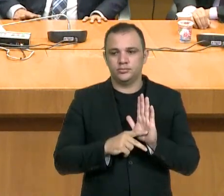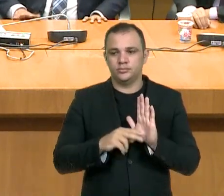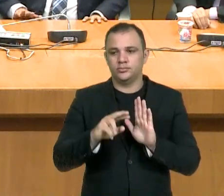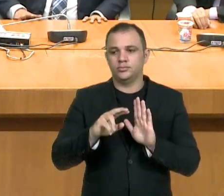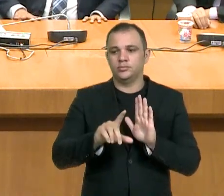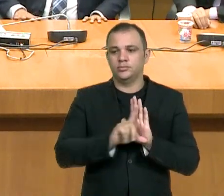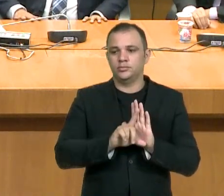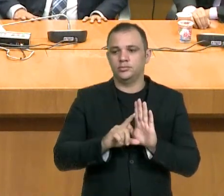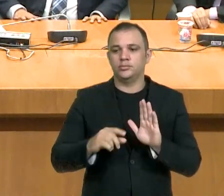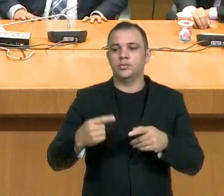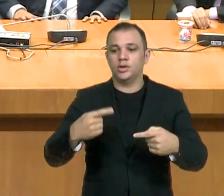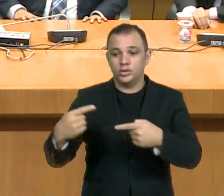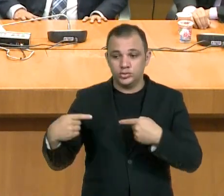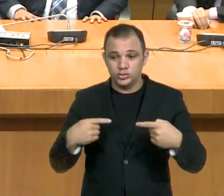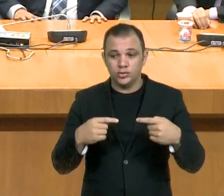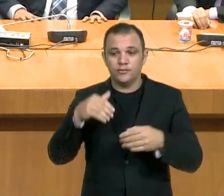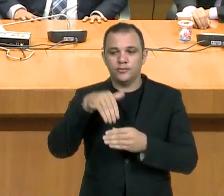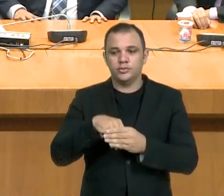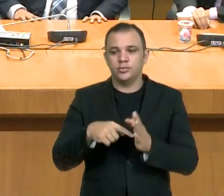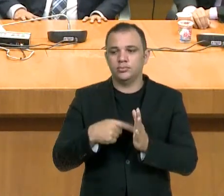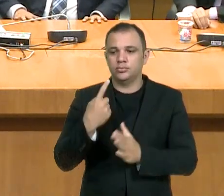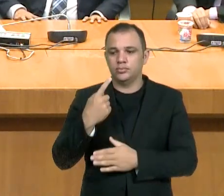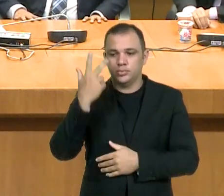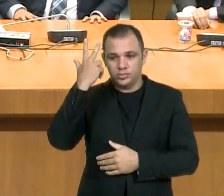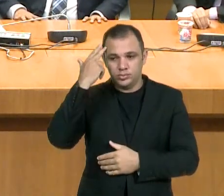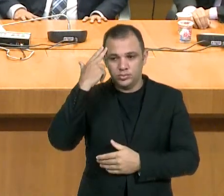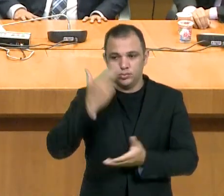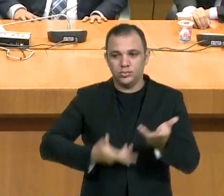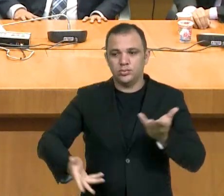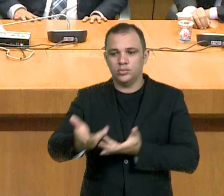Projeto de lei em discussão e votação em primeiro turno,